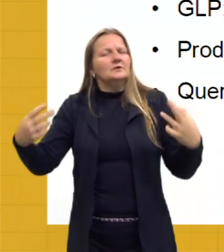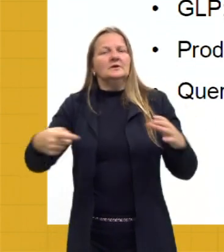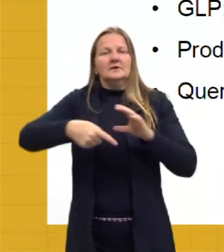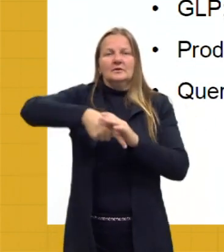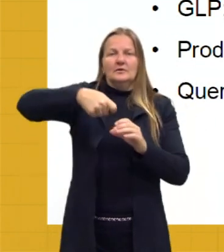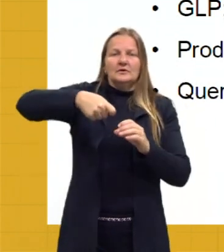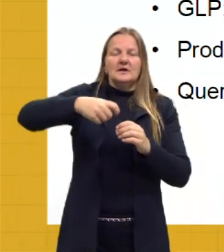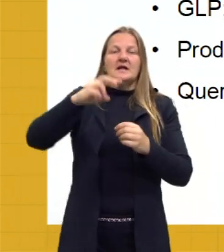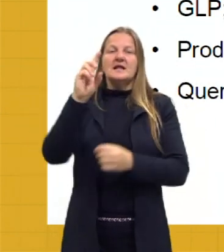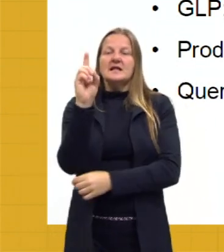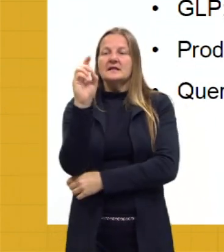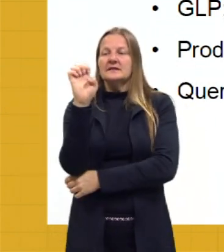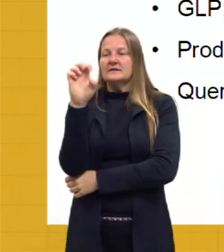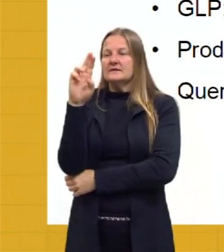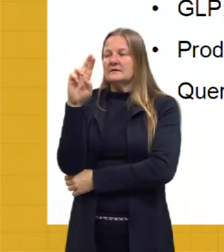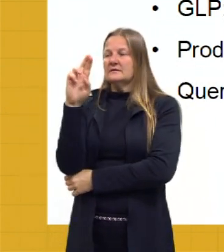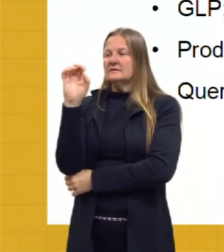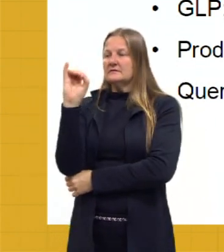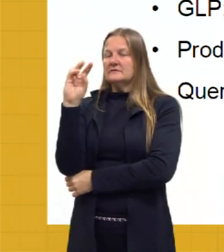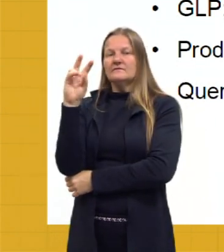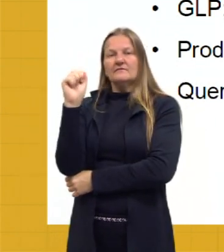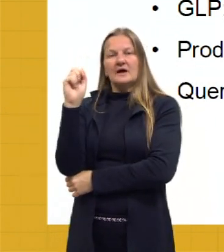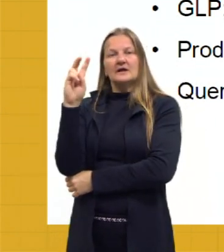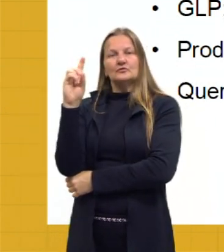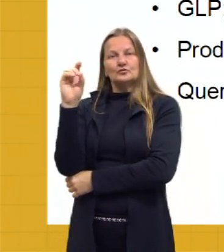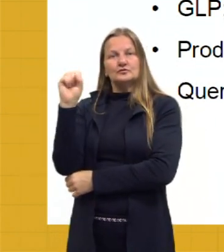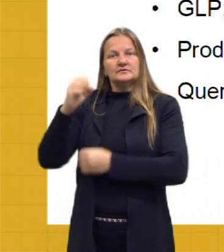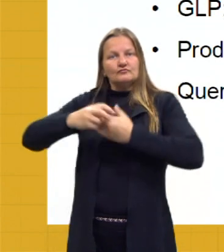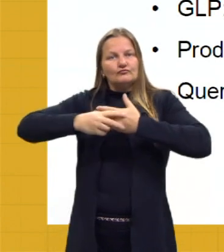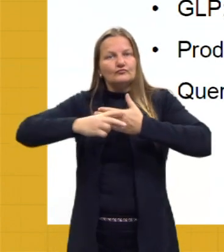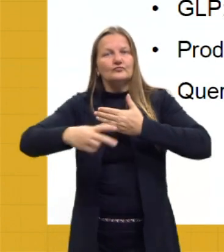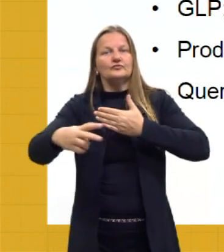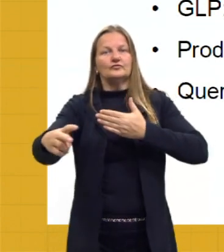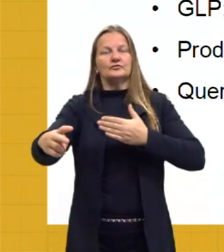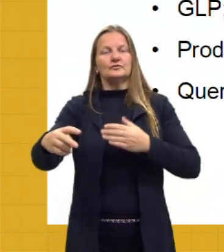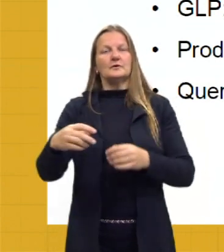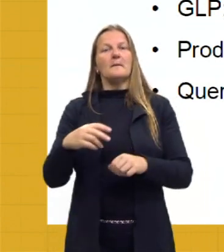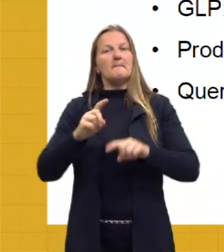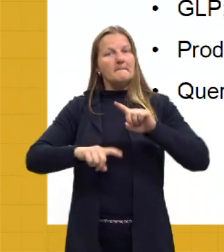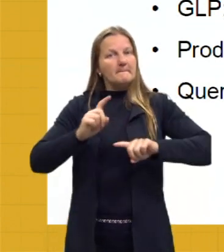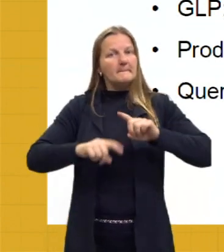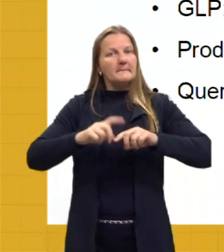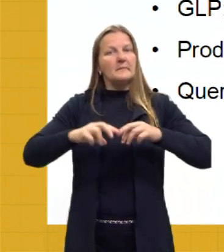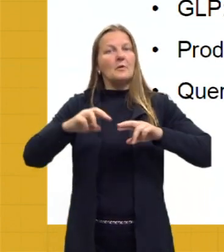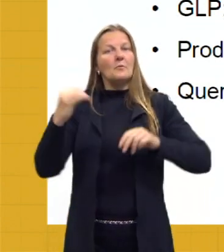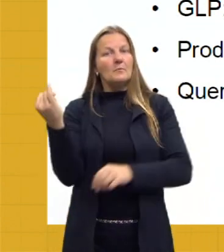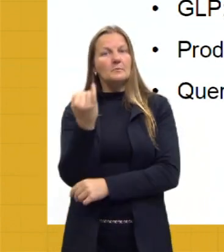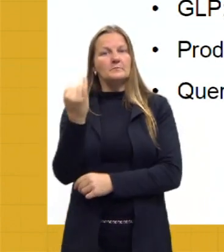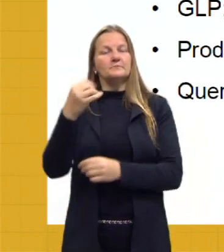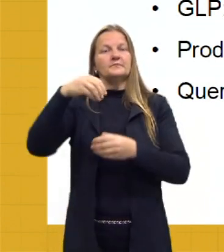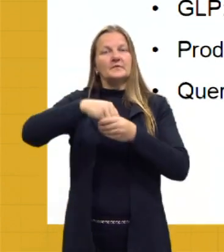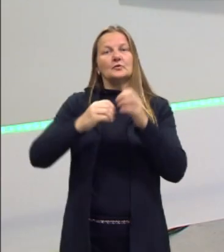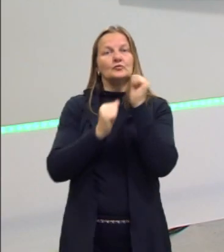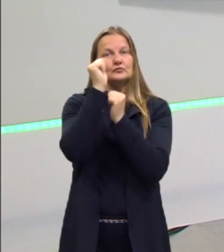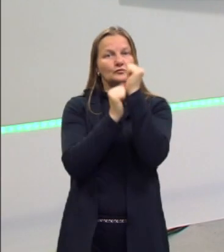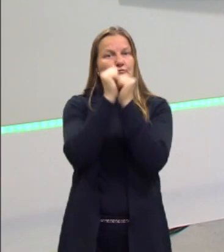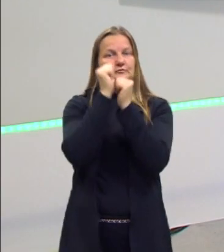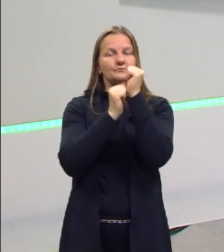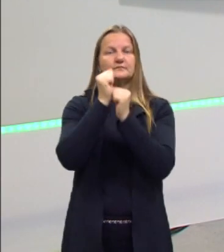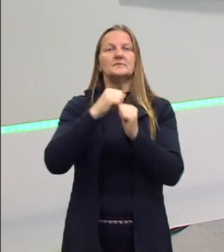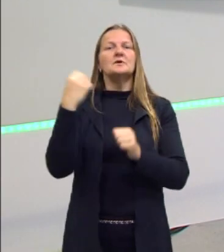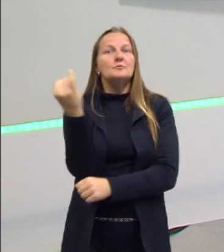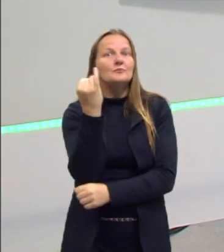é derivado então ele é fundamental é uma matéria-prima fundamental para o nosso o nosso dia a dia e para nossa indústria né por isso é tão importante a